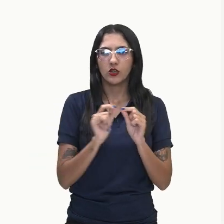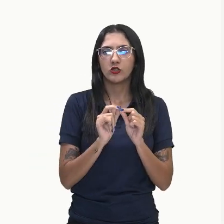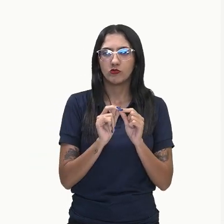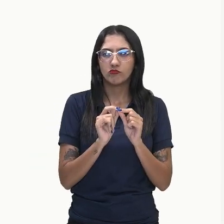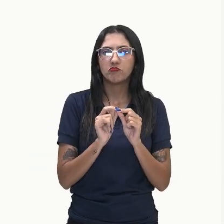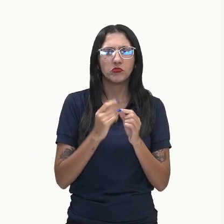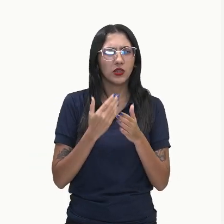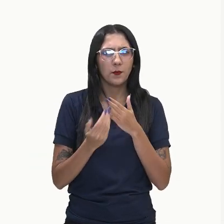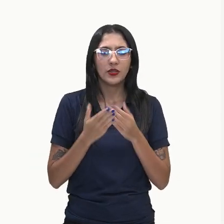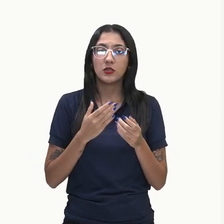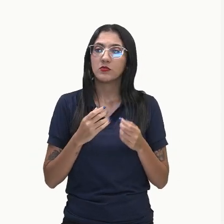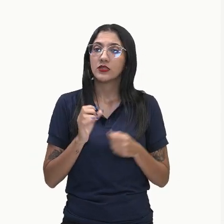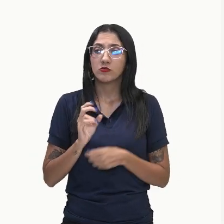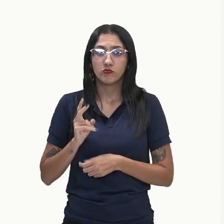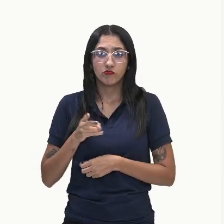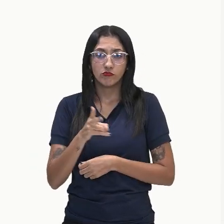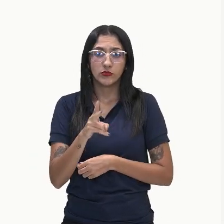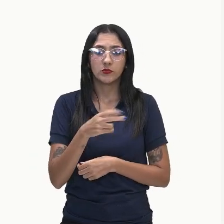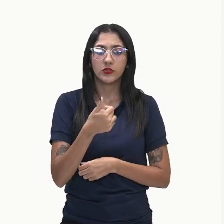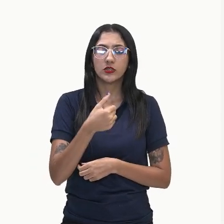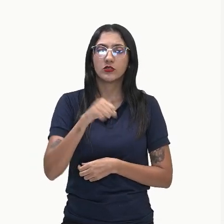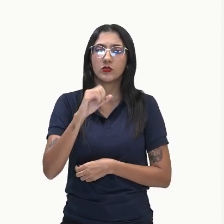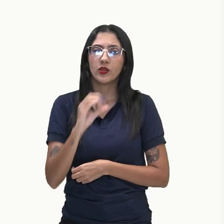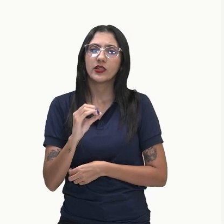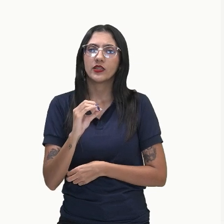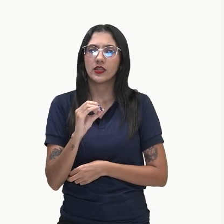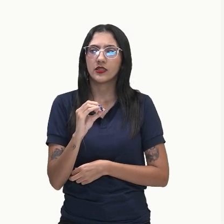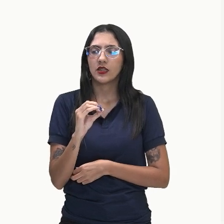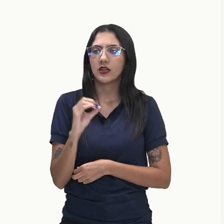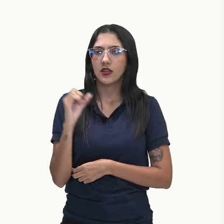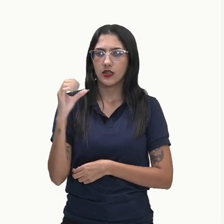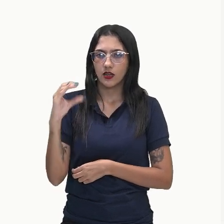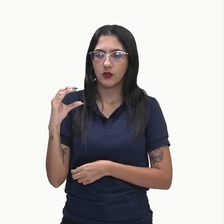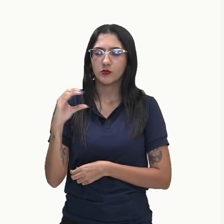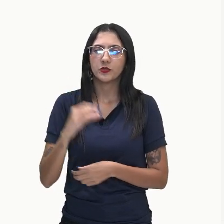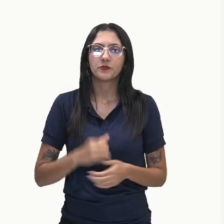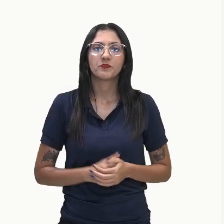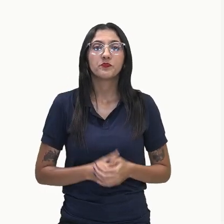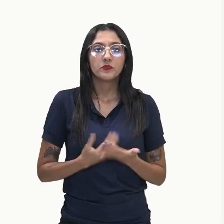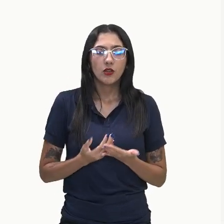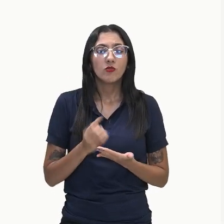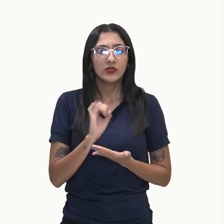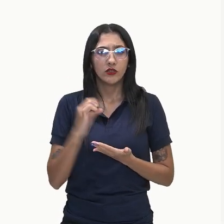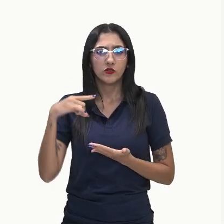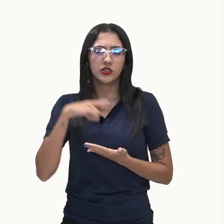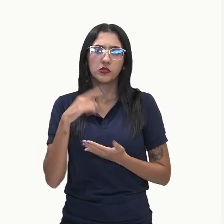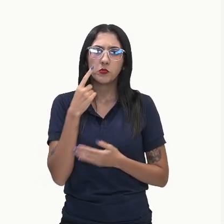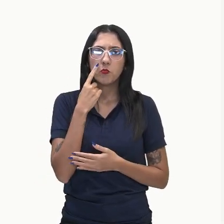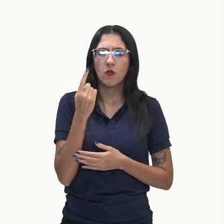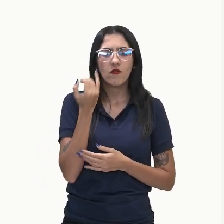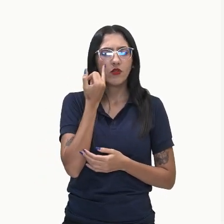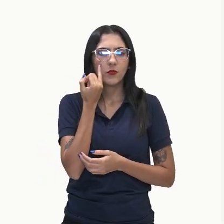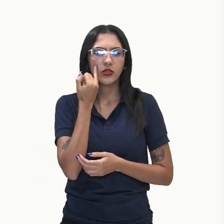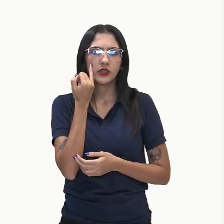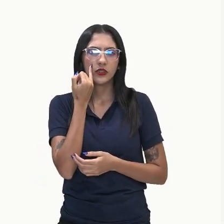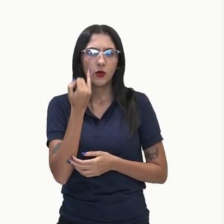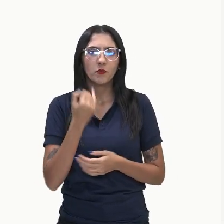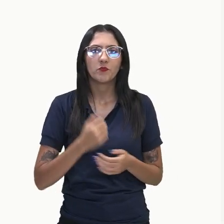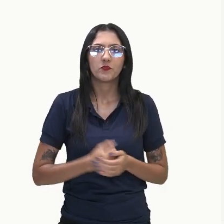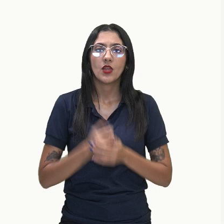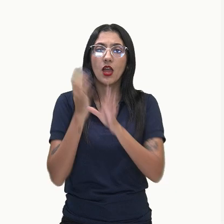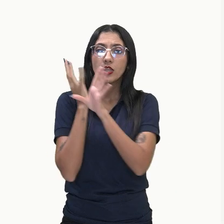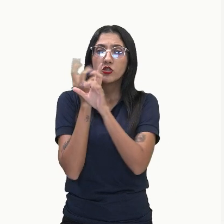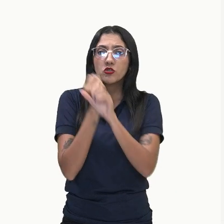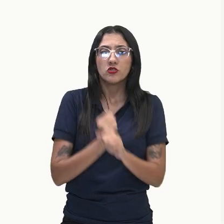e ângulos sempre será igual a 180 graus. Então, todas as vezes que você escutar em falar soma